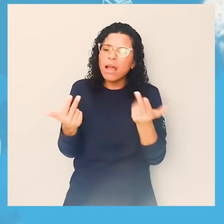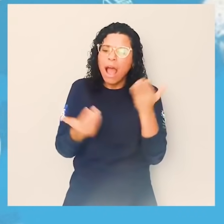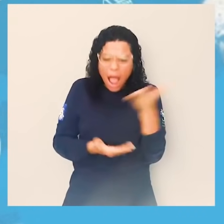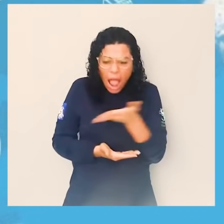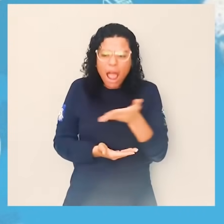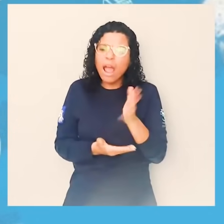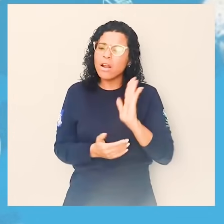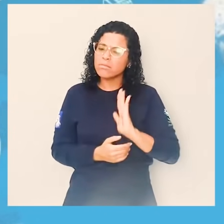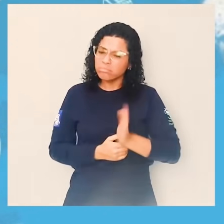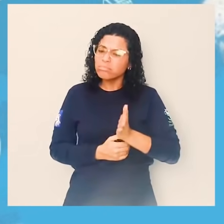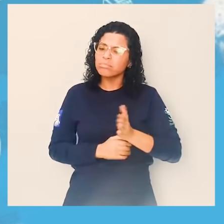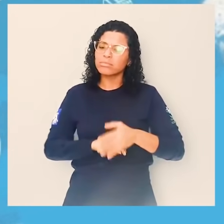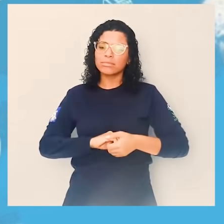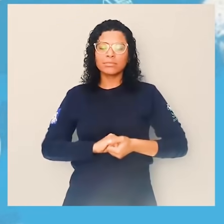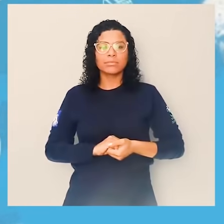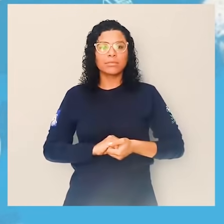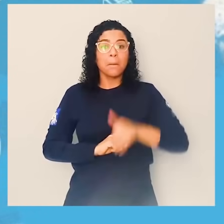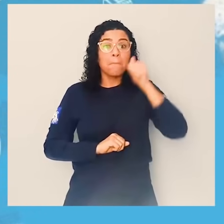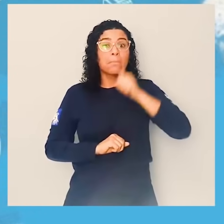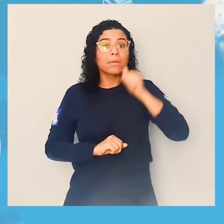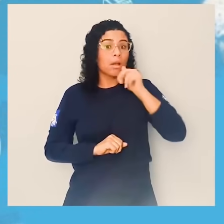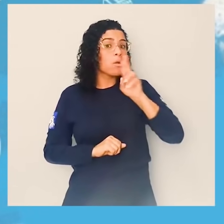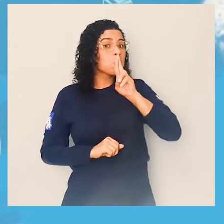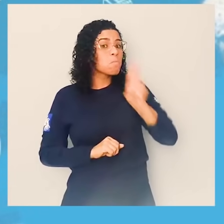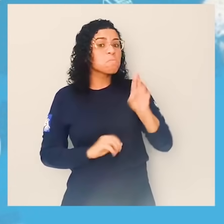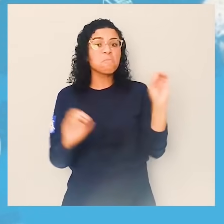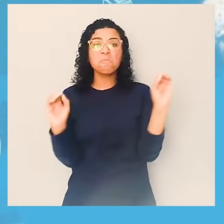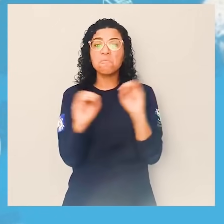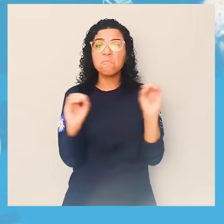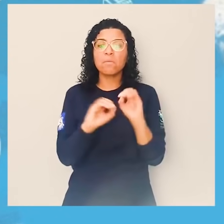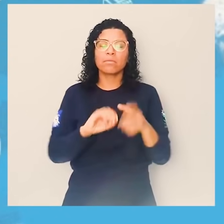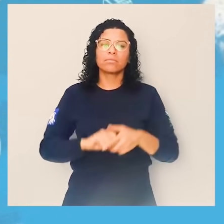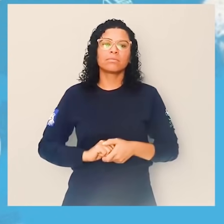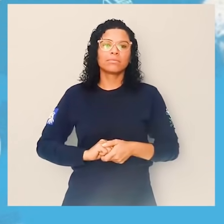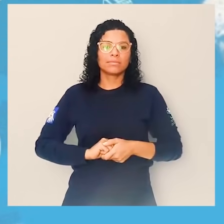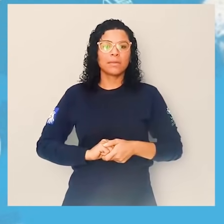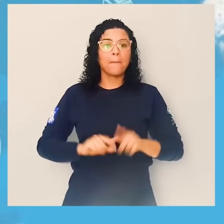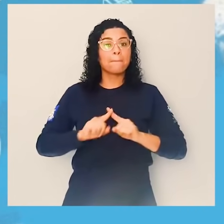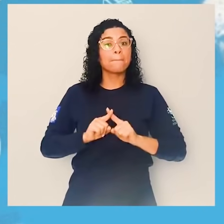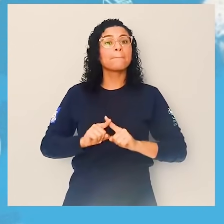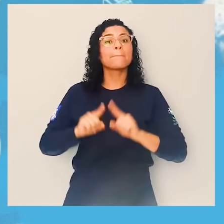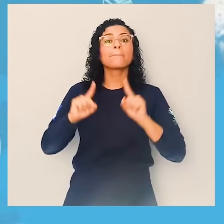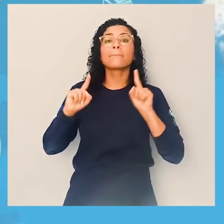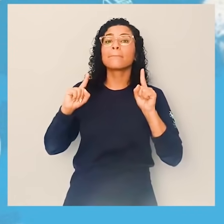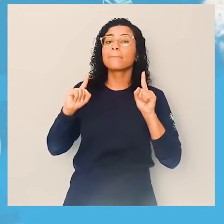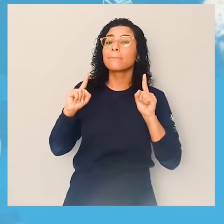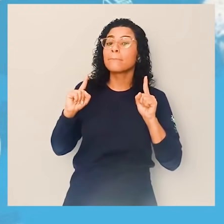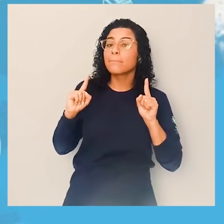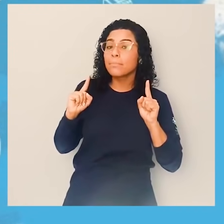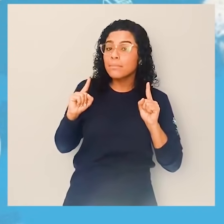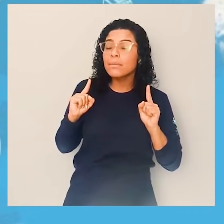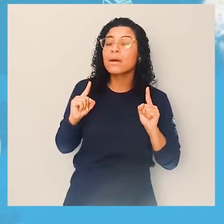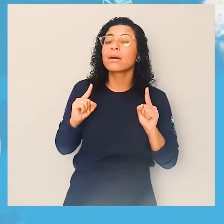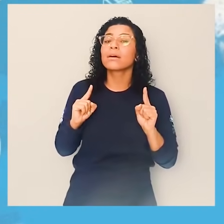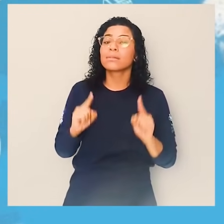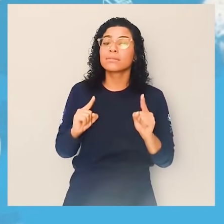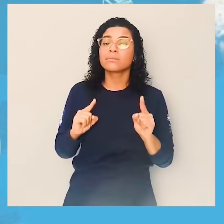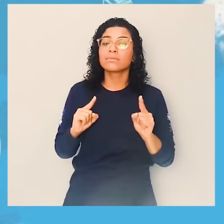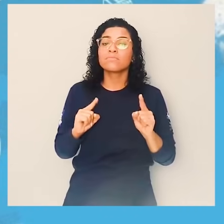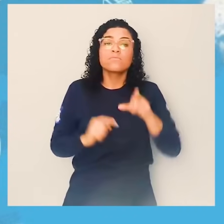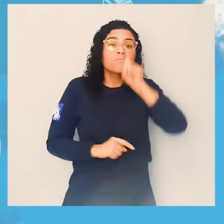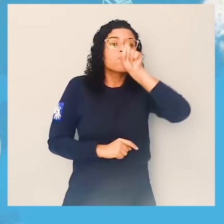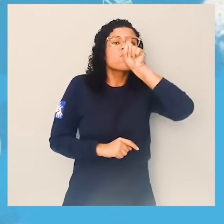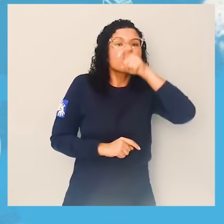alguma coisa, já já." A menininha não disse nada, mas o papagaio, ouvindo a voz antiga do